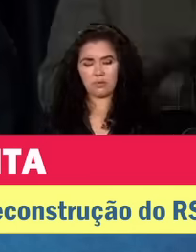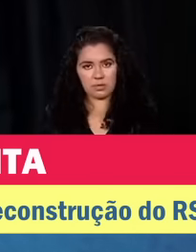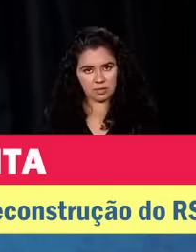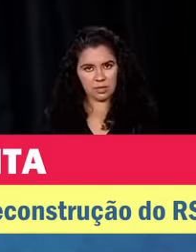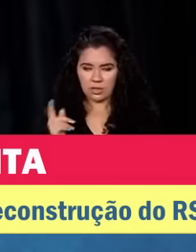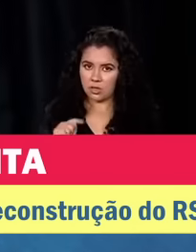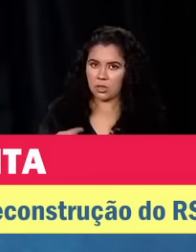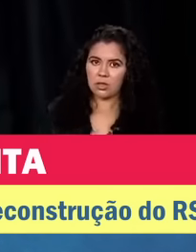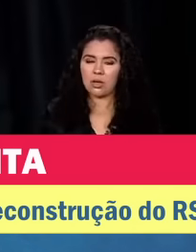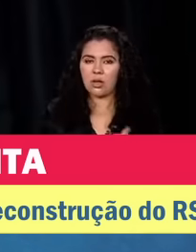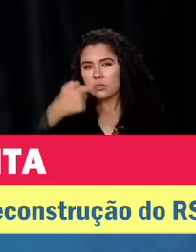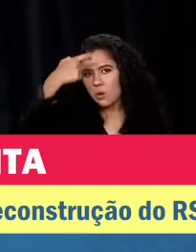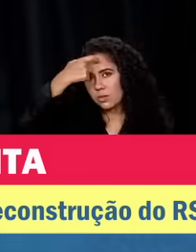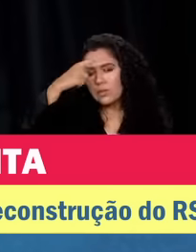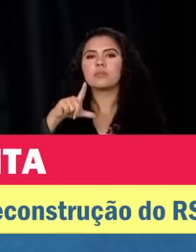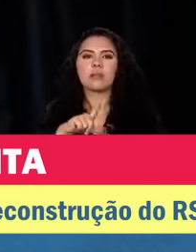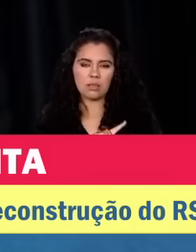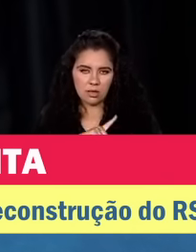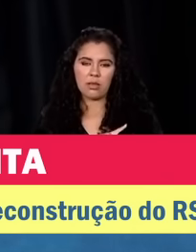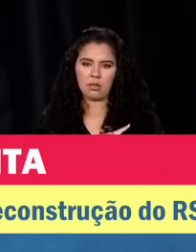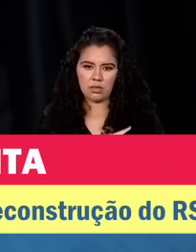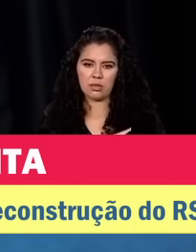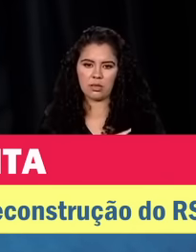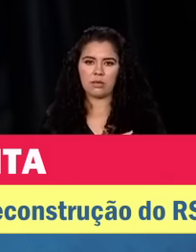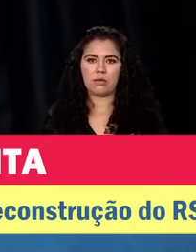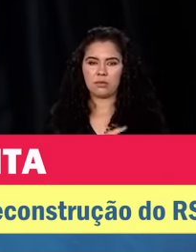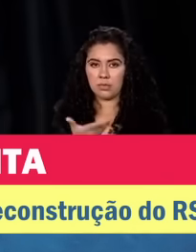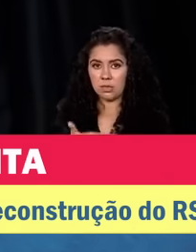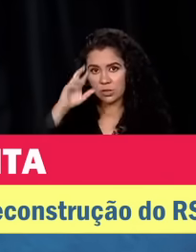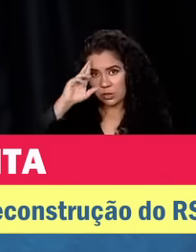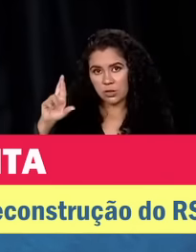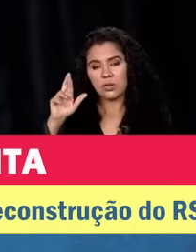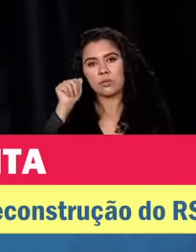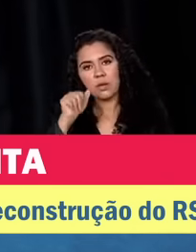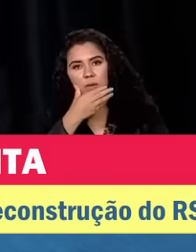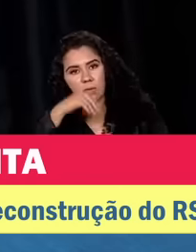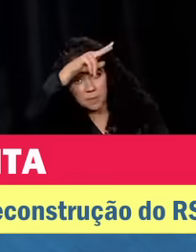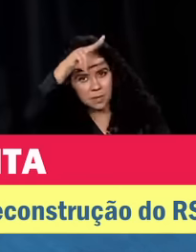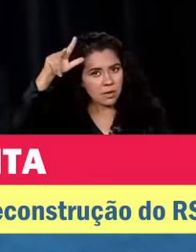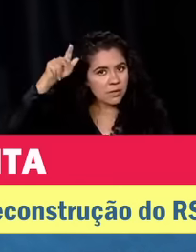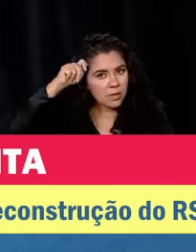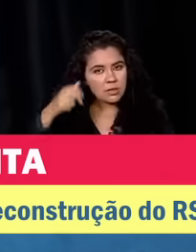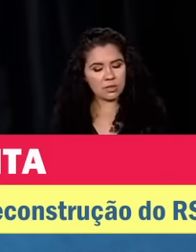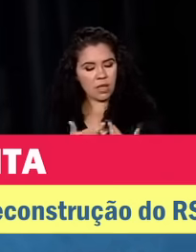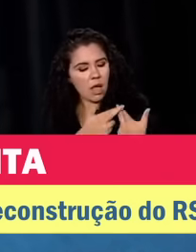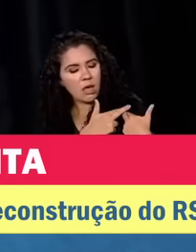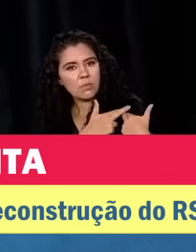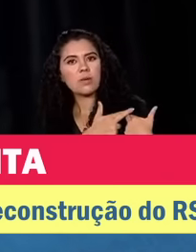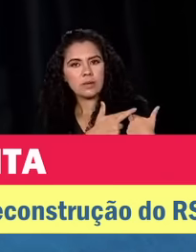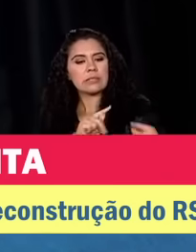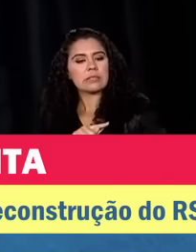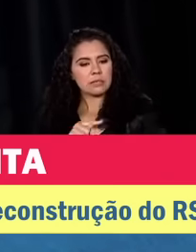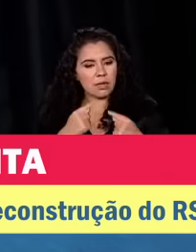Nós temos consciência e noção, senhores prefeitos, prefeitas, da responsabilidade do desafio